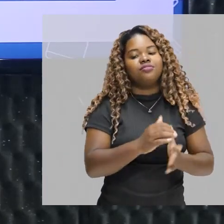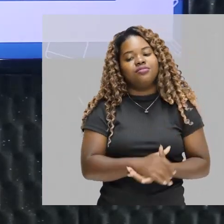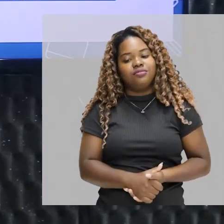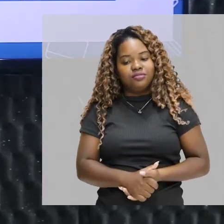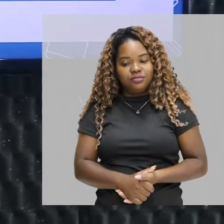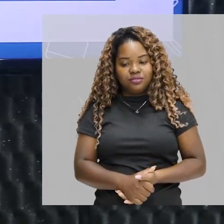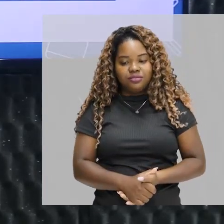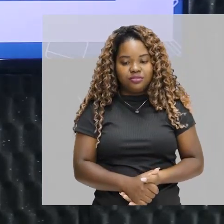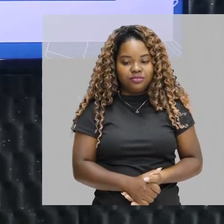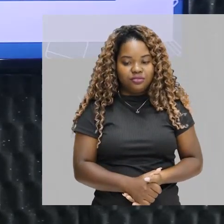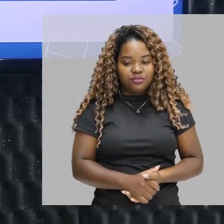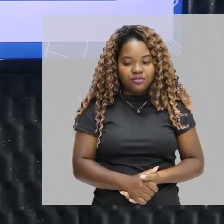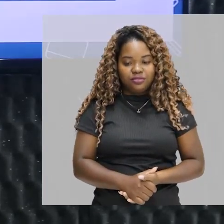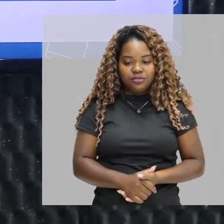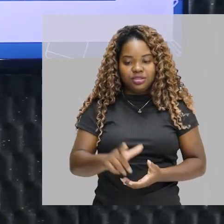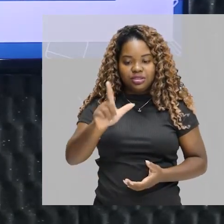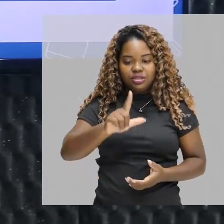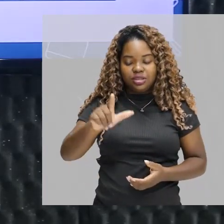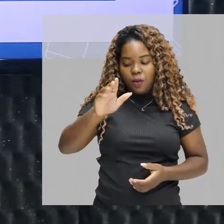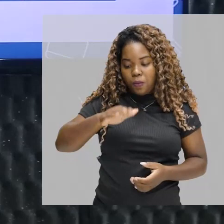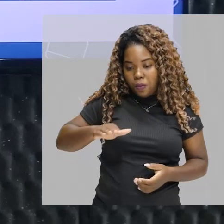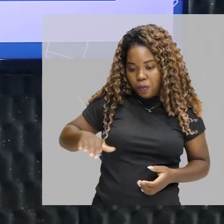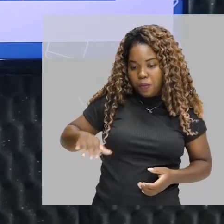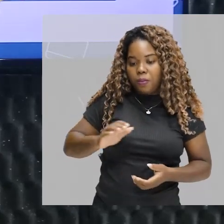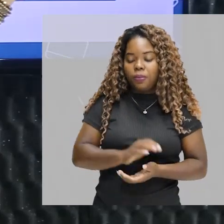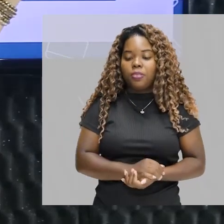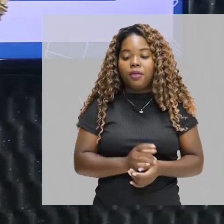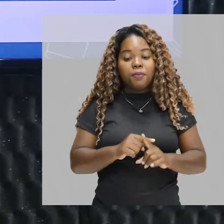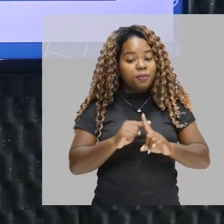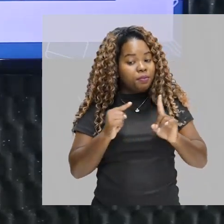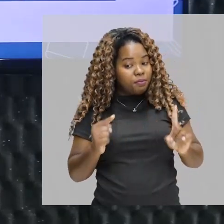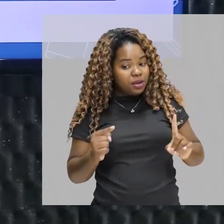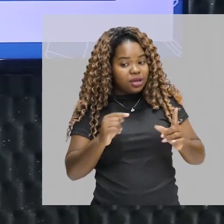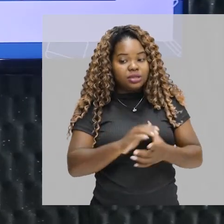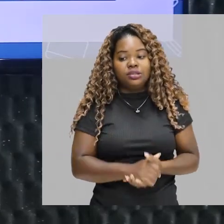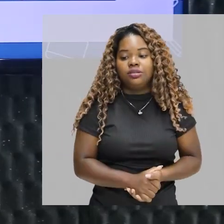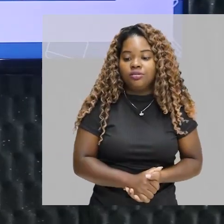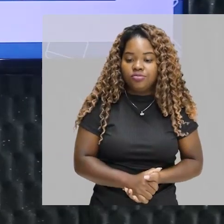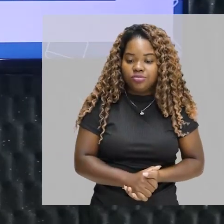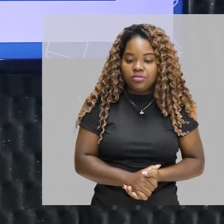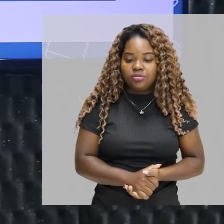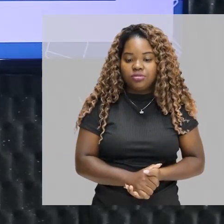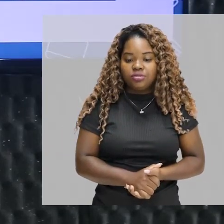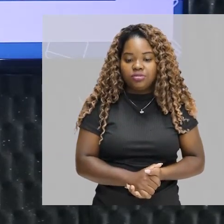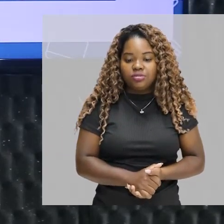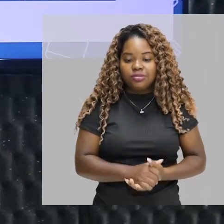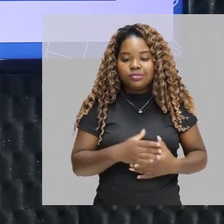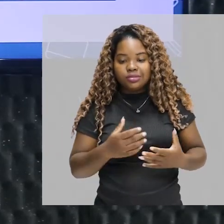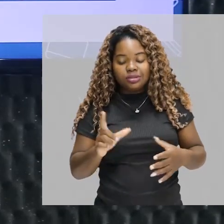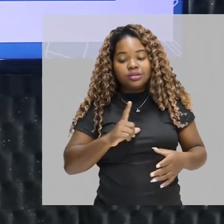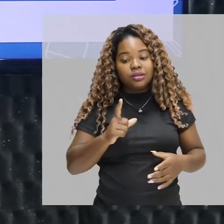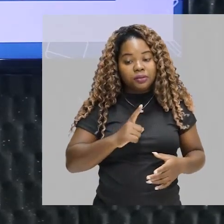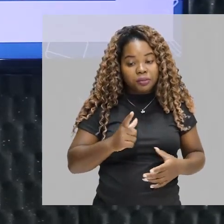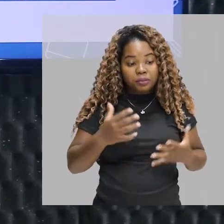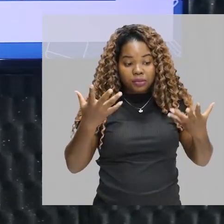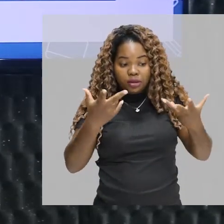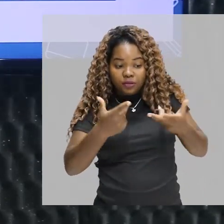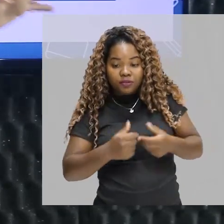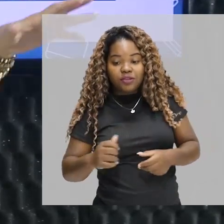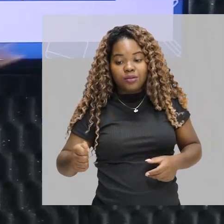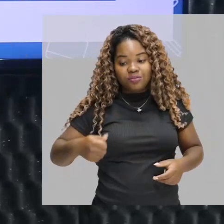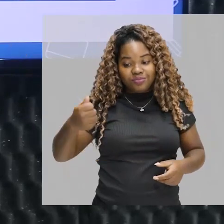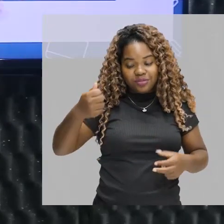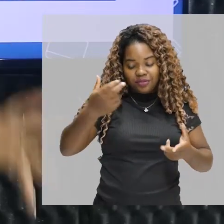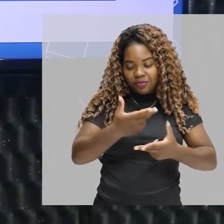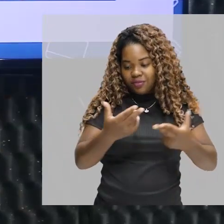subcategoria, no caso a literatura infantil. Mas nem por isso elas deixam de encantar nós que somos adultos, né? Várias